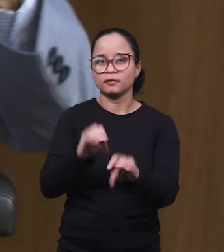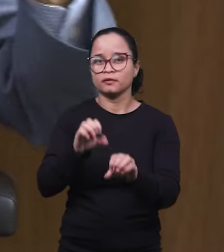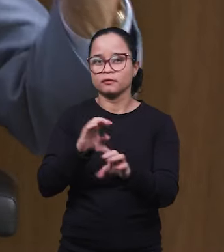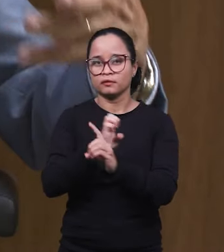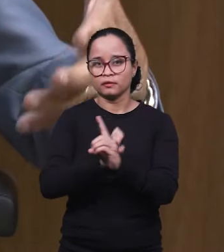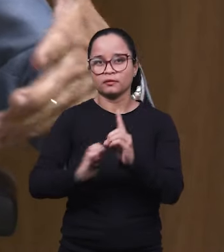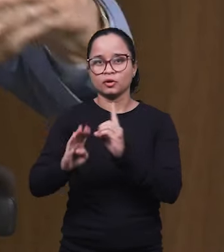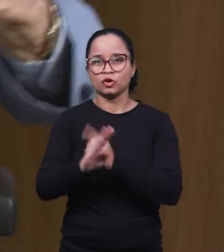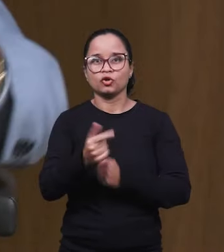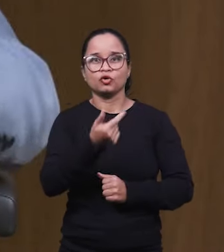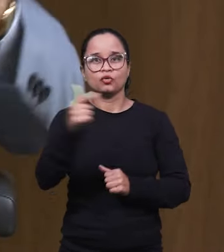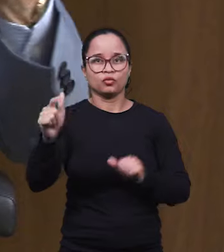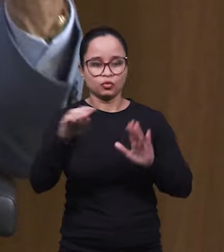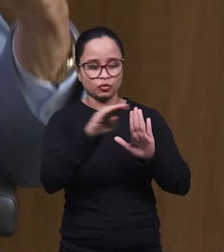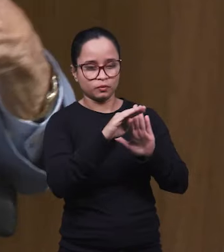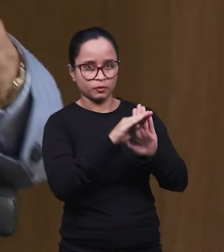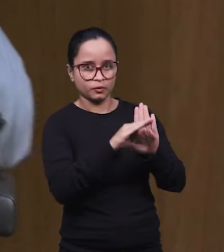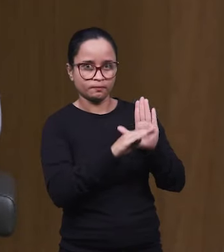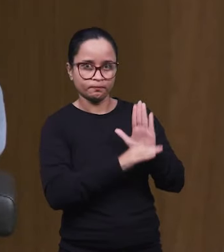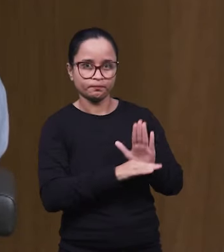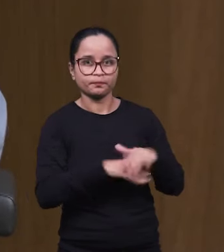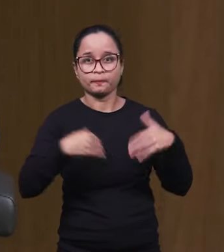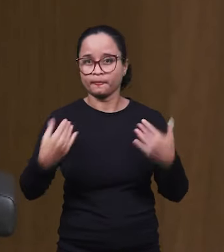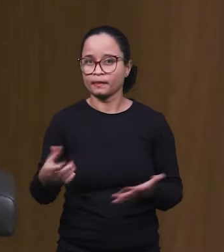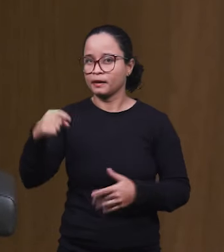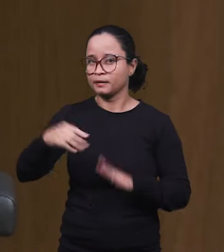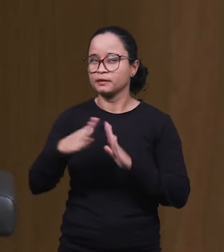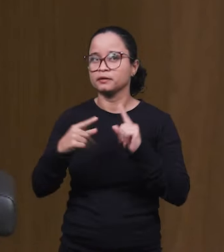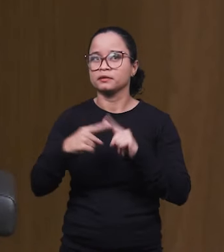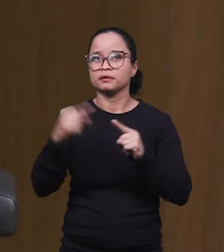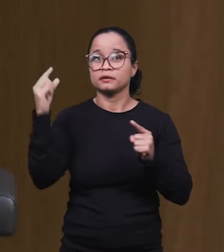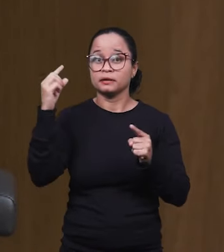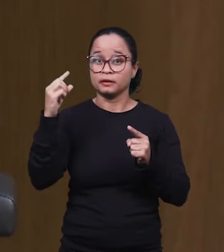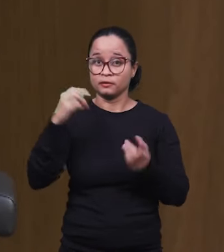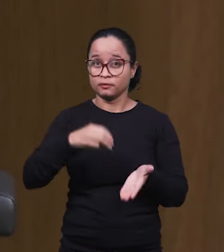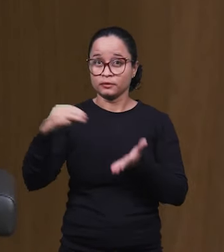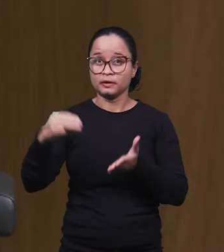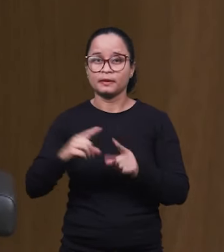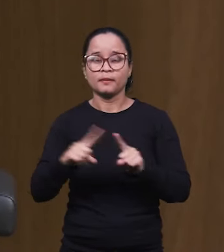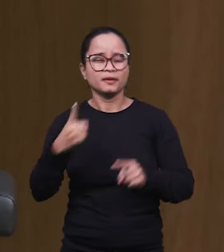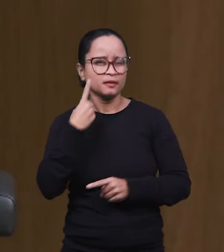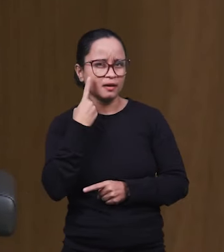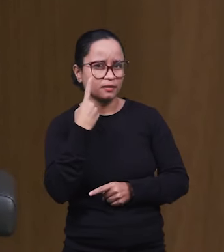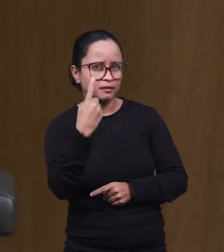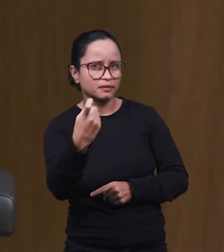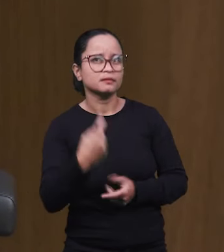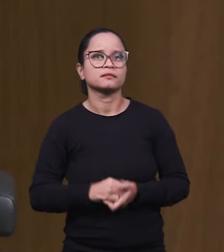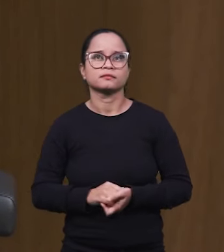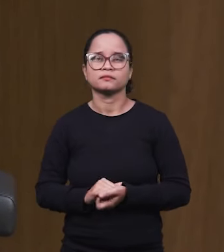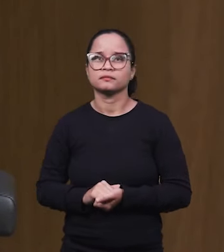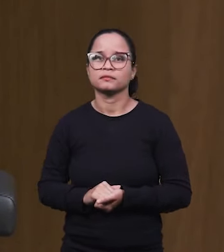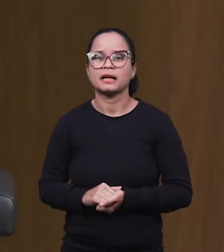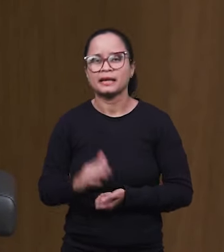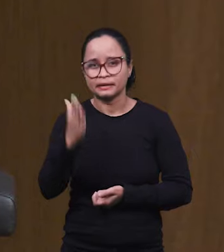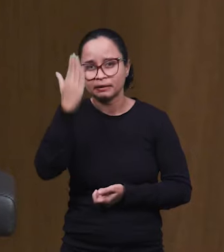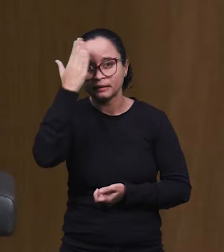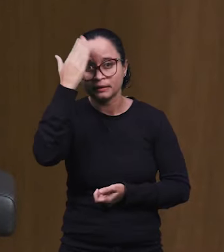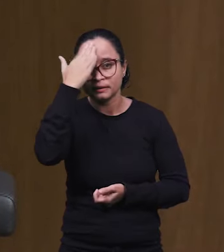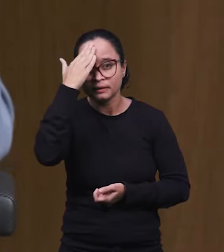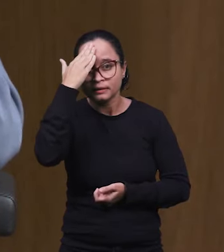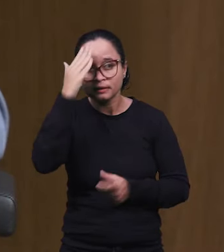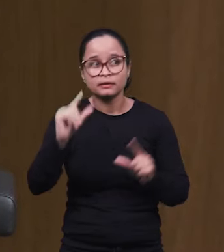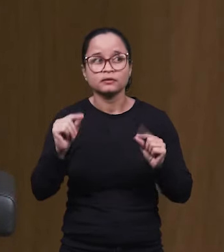e outros programas que vêm ao ar aqui da igreja. Nós temos muito interesse que as pessoas que nos ouvem entendam